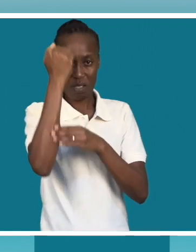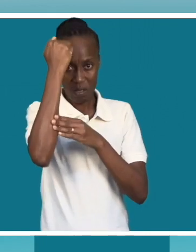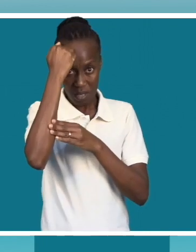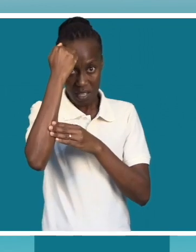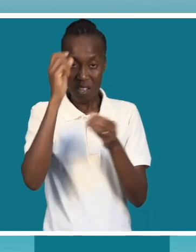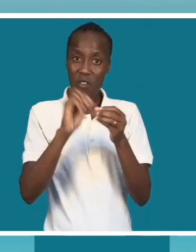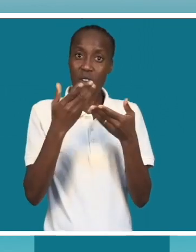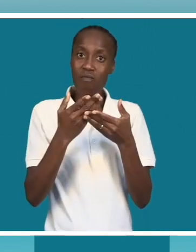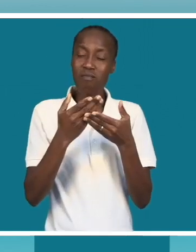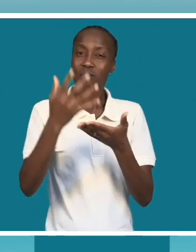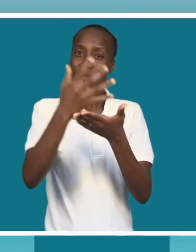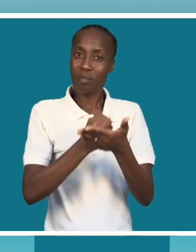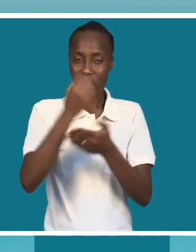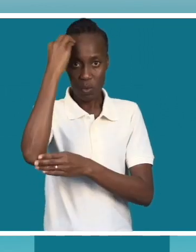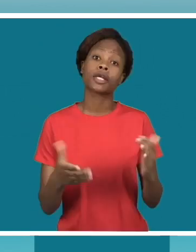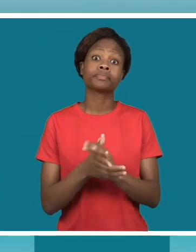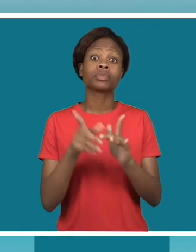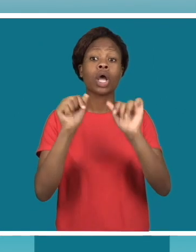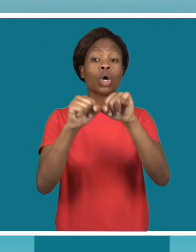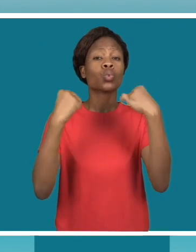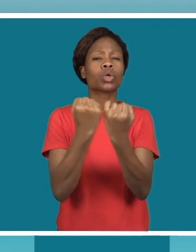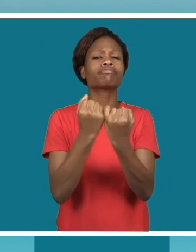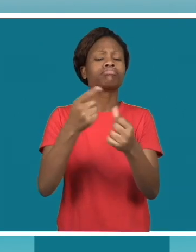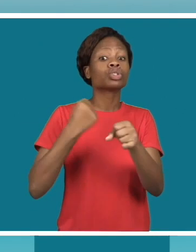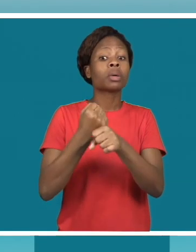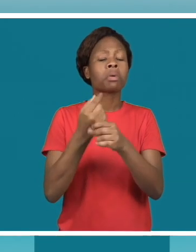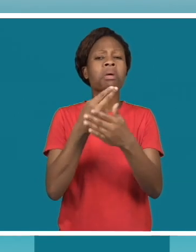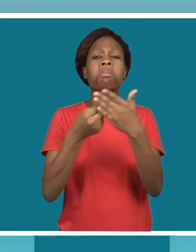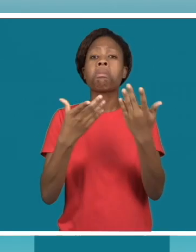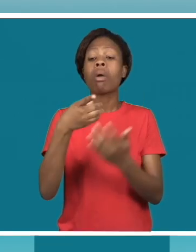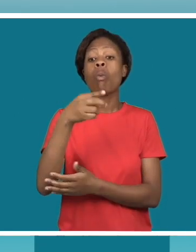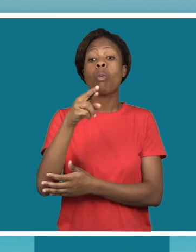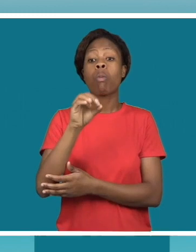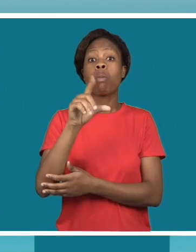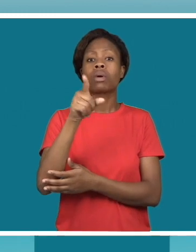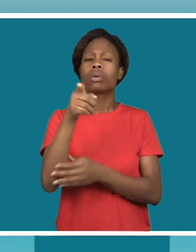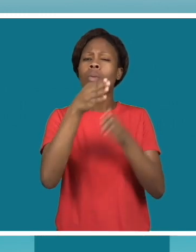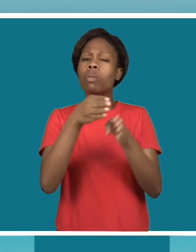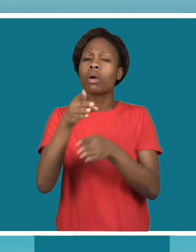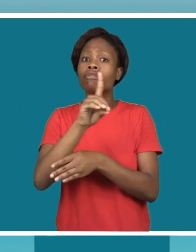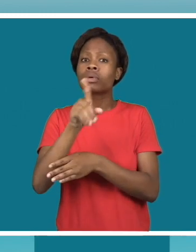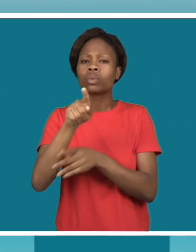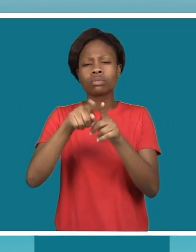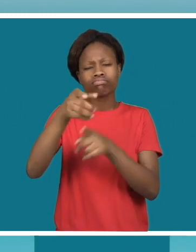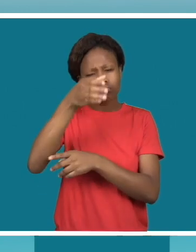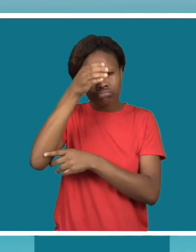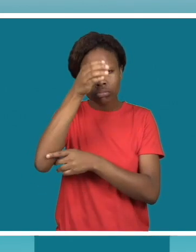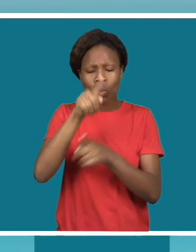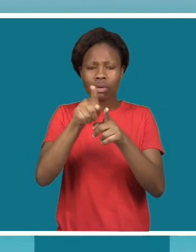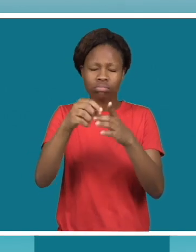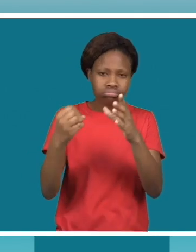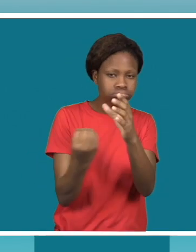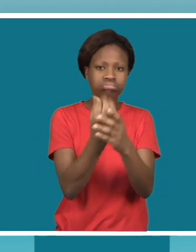ciente e ir atrás daquilo que são seus sonhos. Organizações que trabalham em prol da pessoa com deficiência acreditam que com a